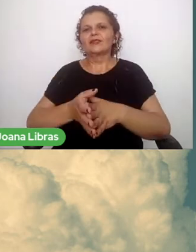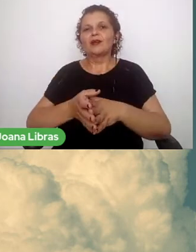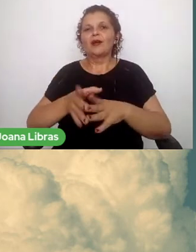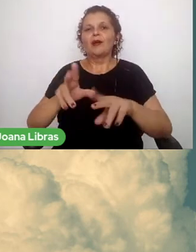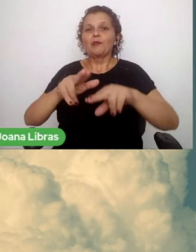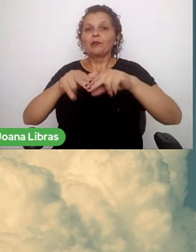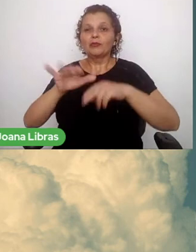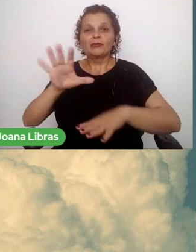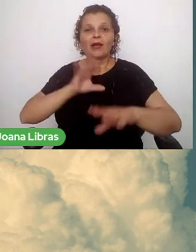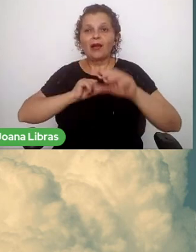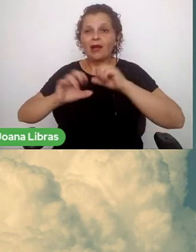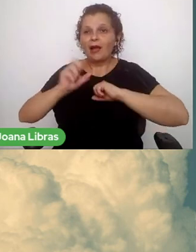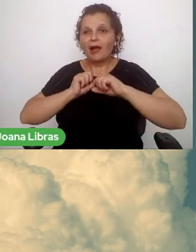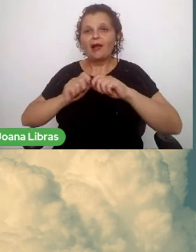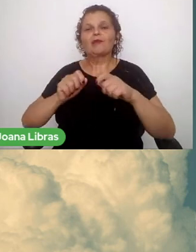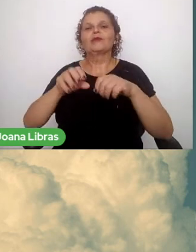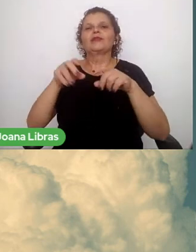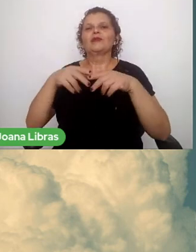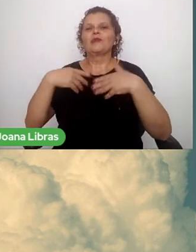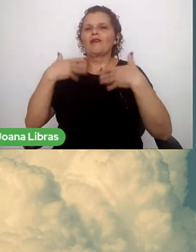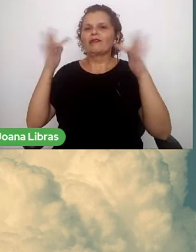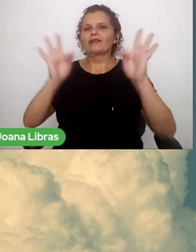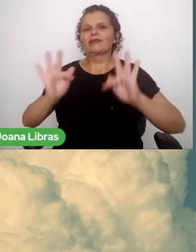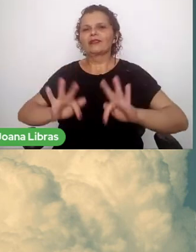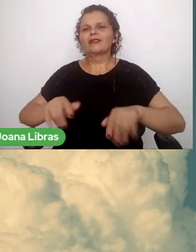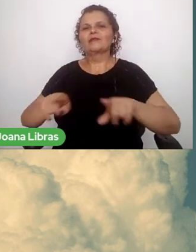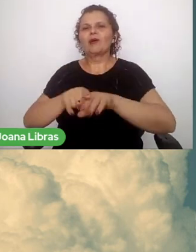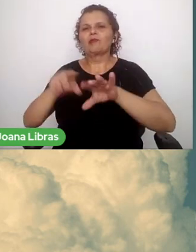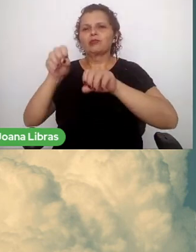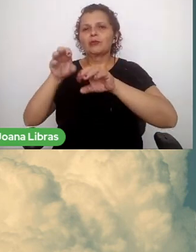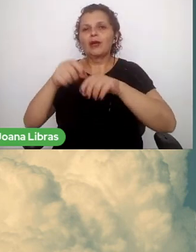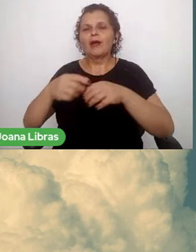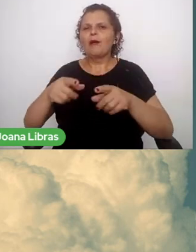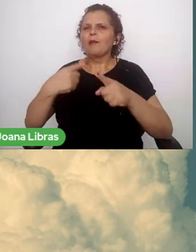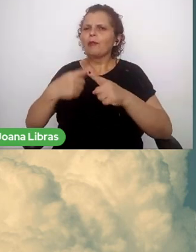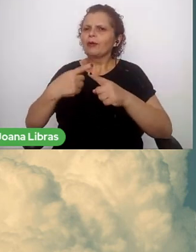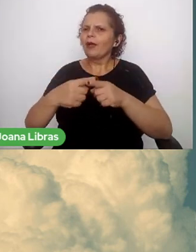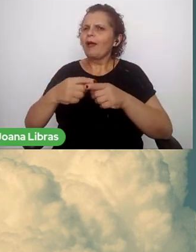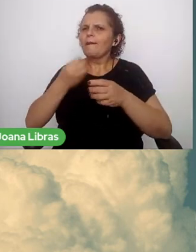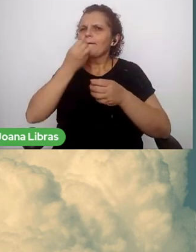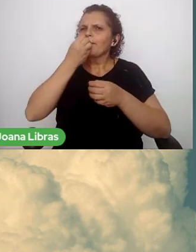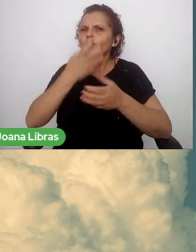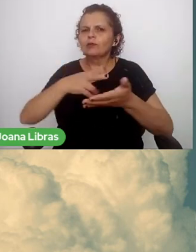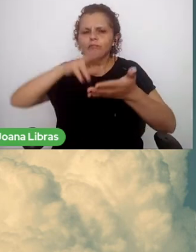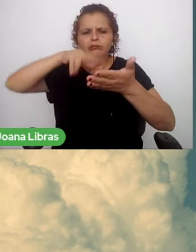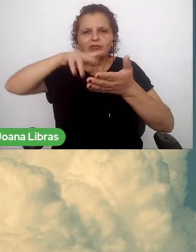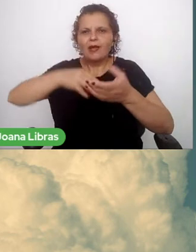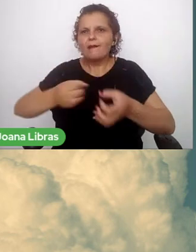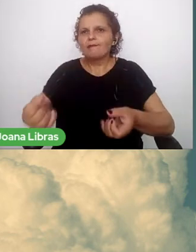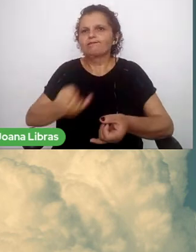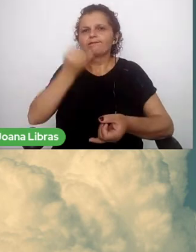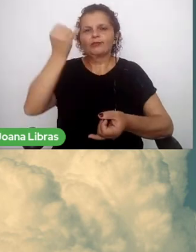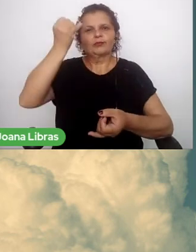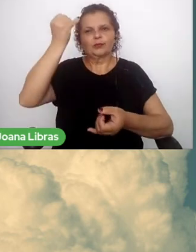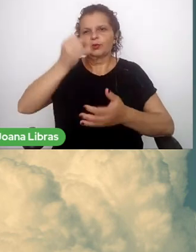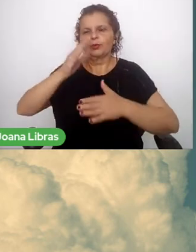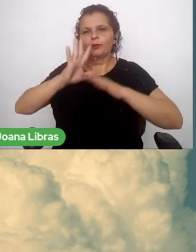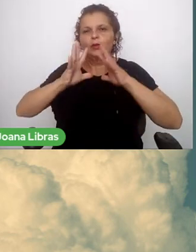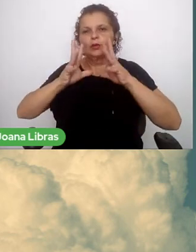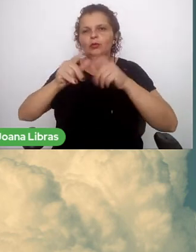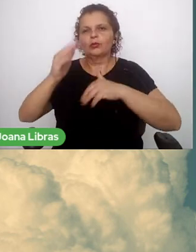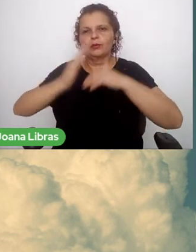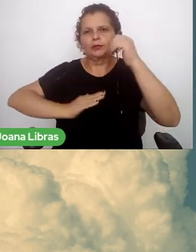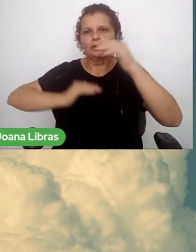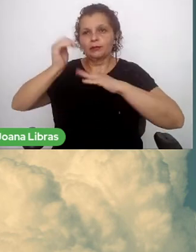esse conteúdo também. Eu me empolgo muito com ele, porque eu acho que ele é uma ferramenta muito poderosa para todos os papéis. Então, e